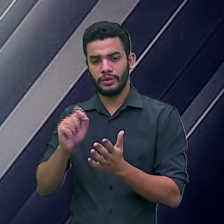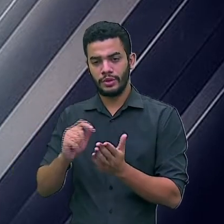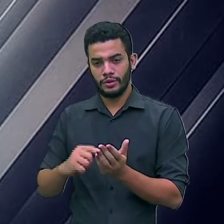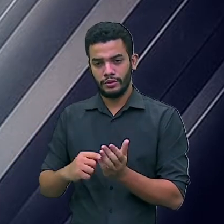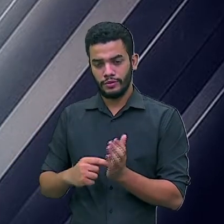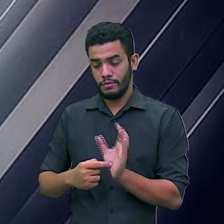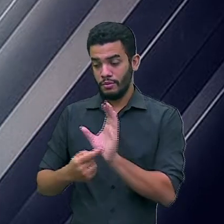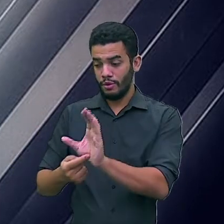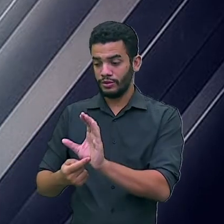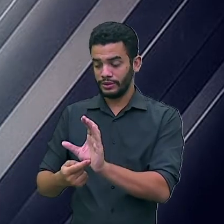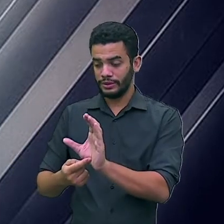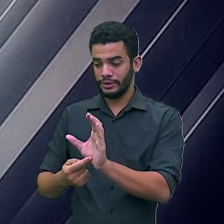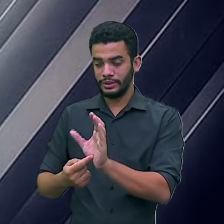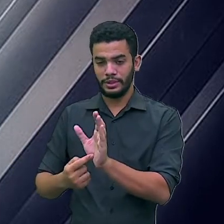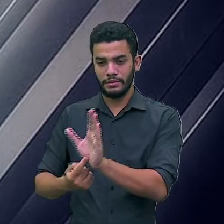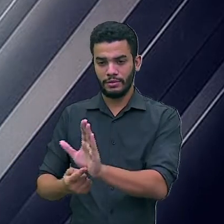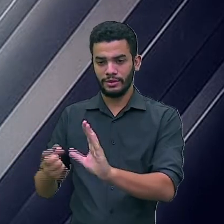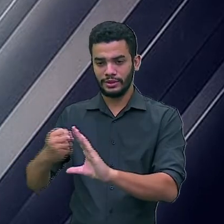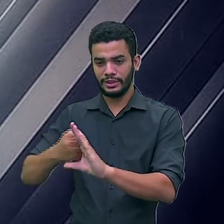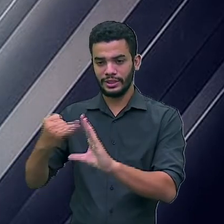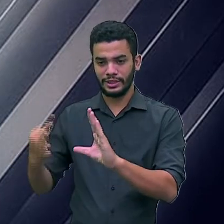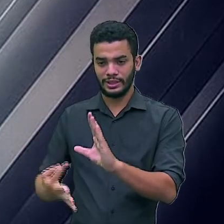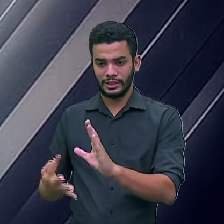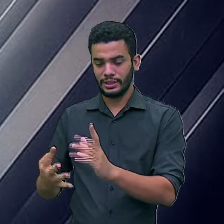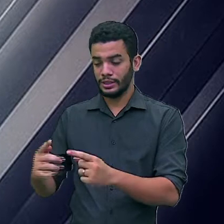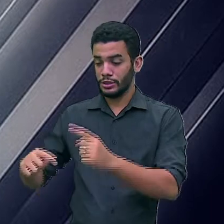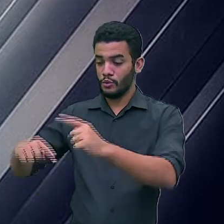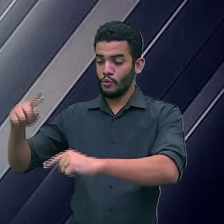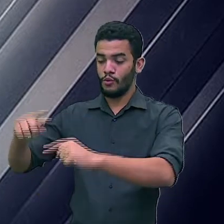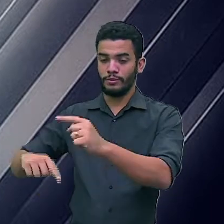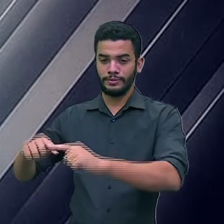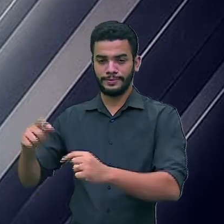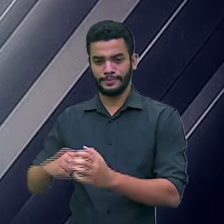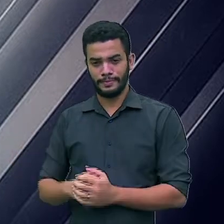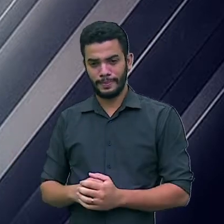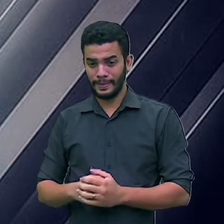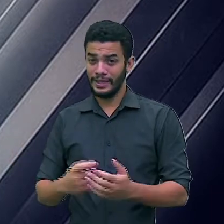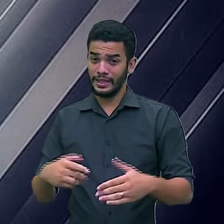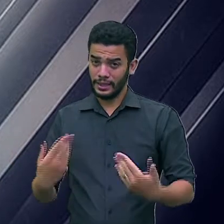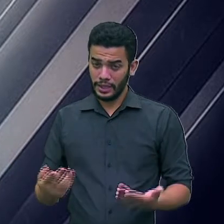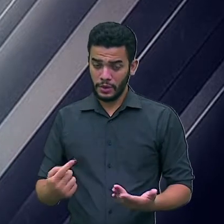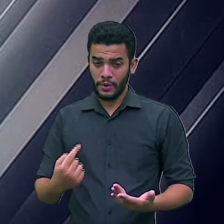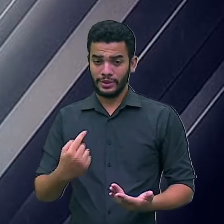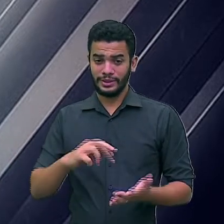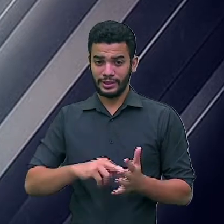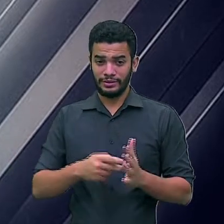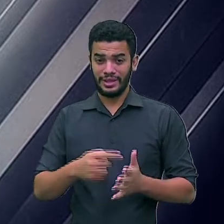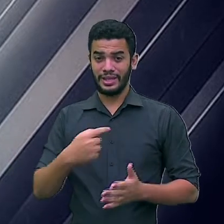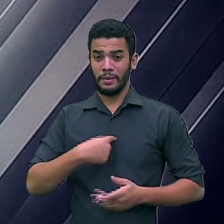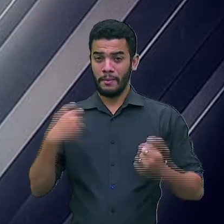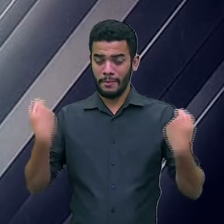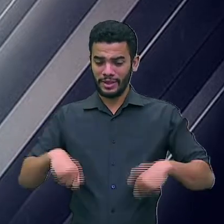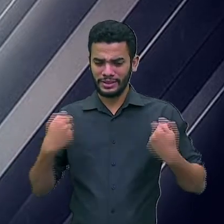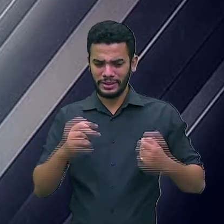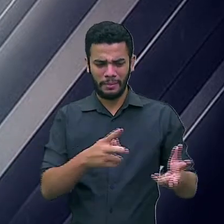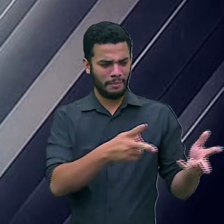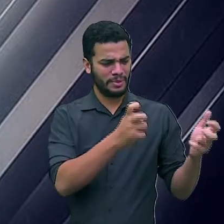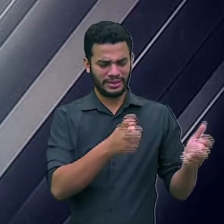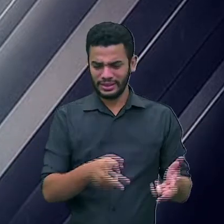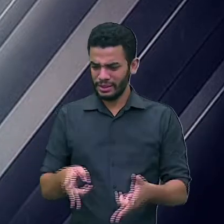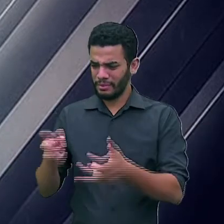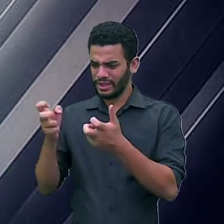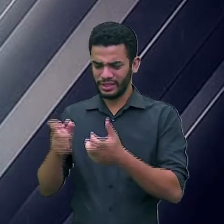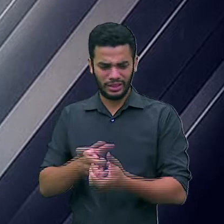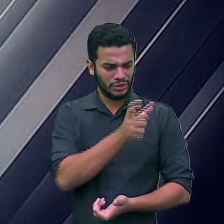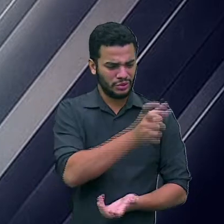E aí, o que eu preciso, então, fazer? Eu preciso identificar quem é o sujeito e quem é o objeto. Lembrando que o objeto se trata